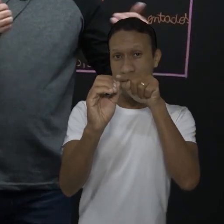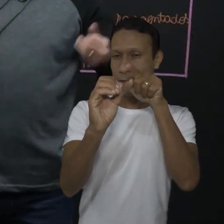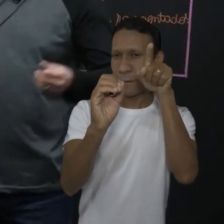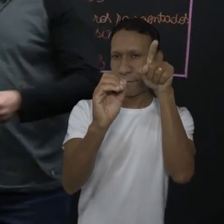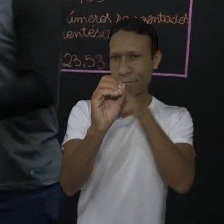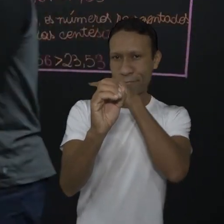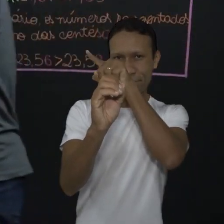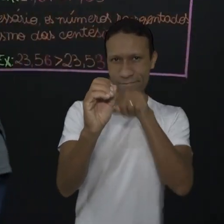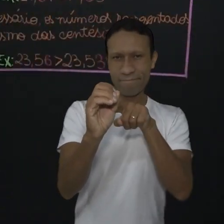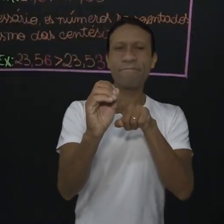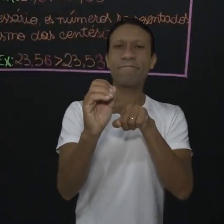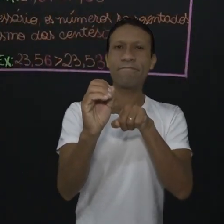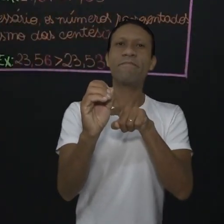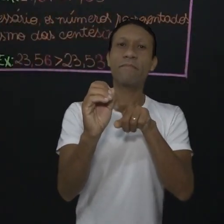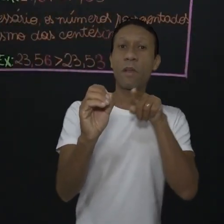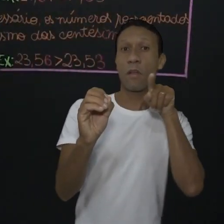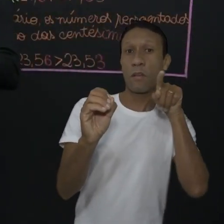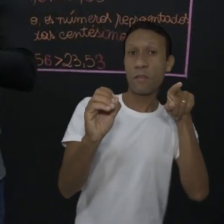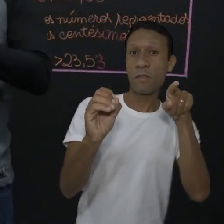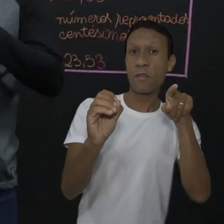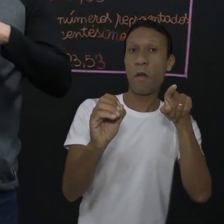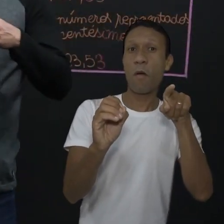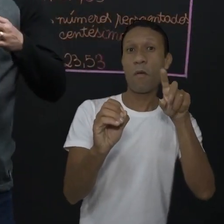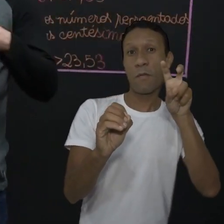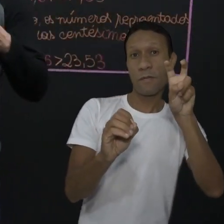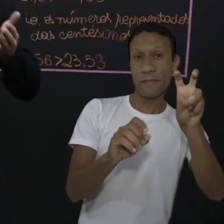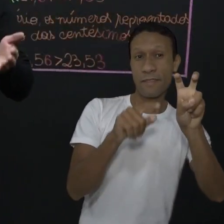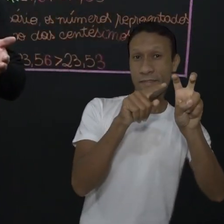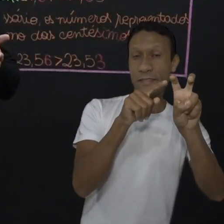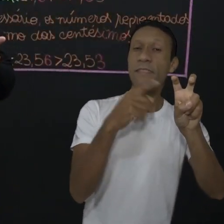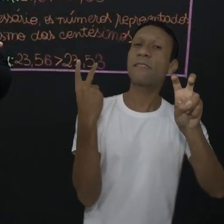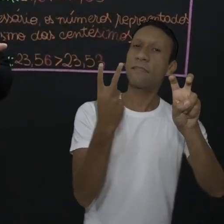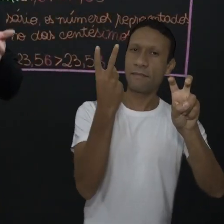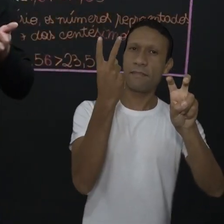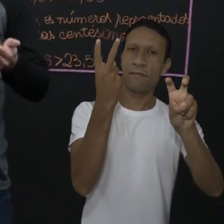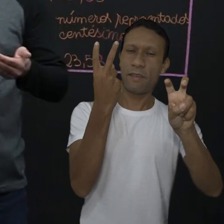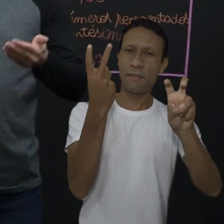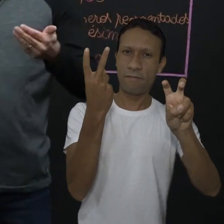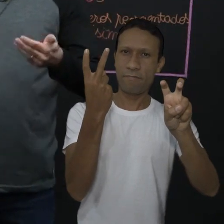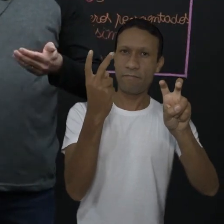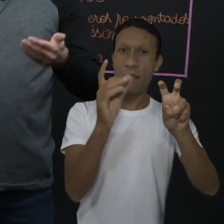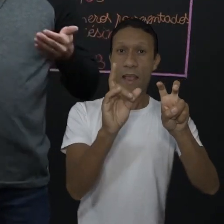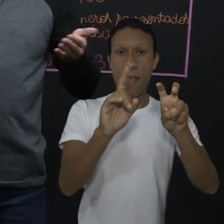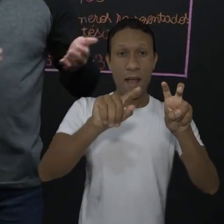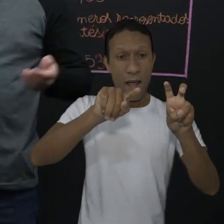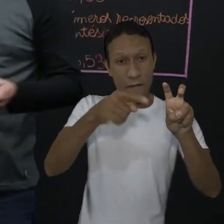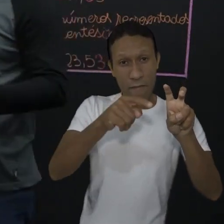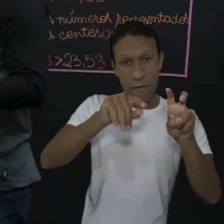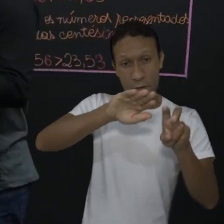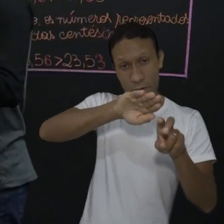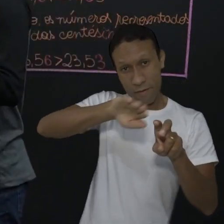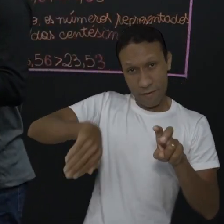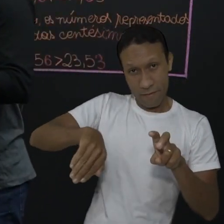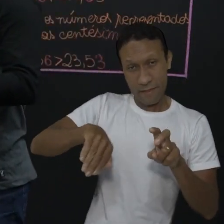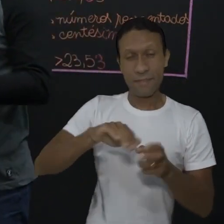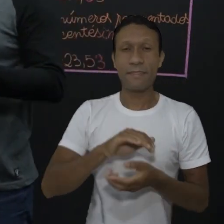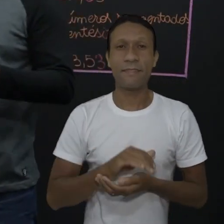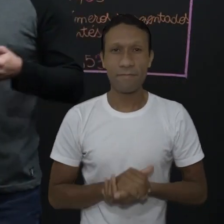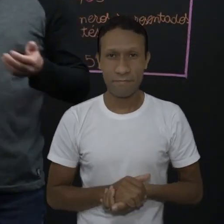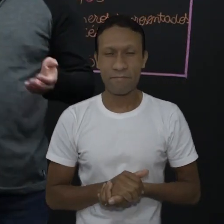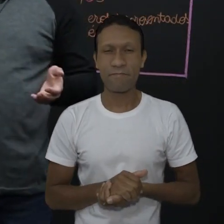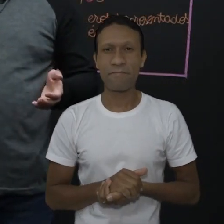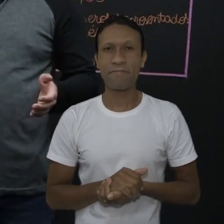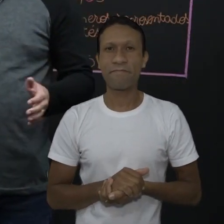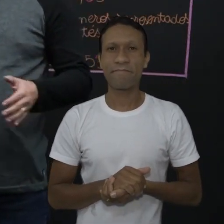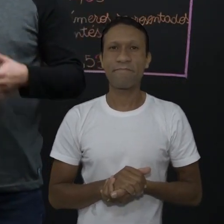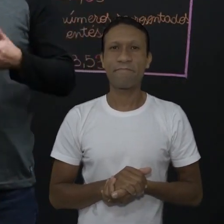0. Por isso que o número natural, ele descarta essa vírgula, porque tendo após ela apenas